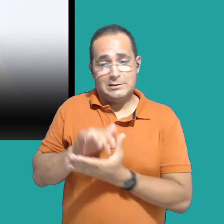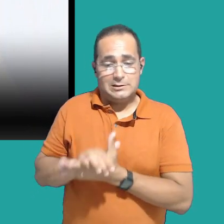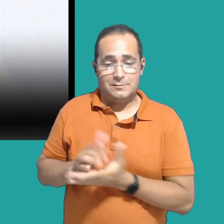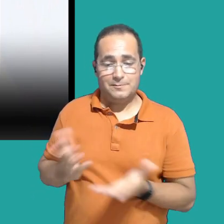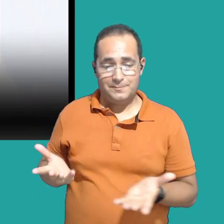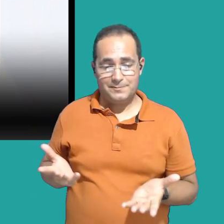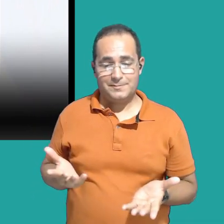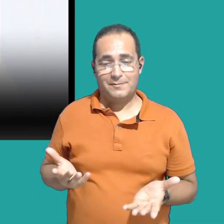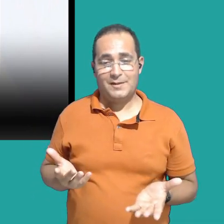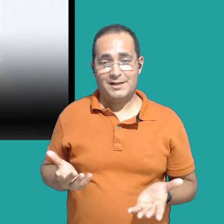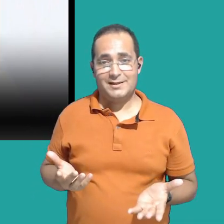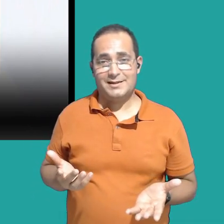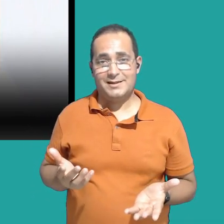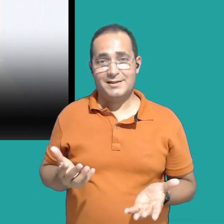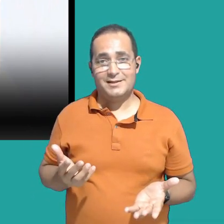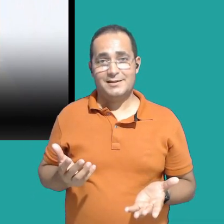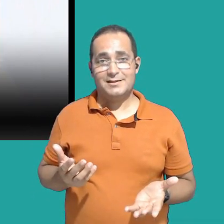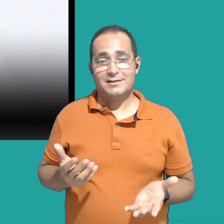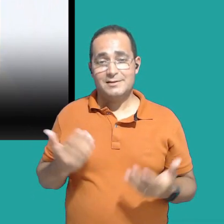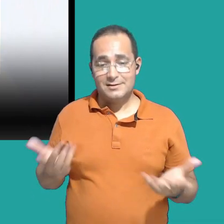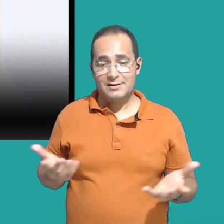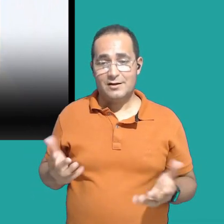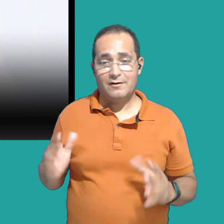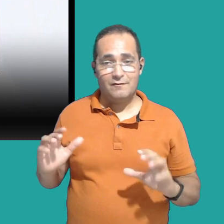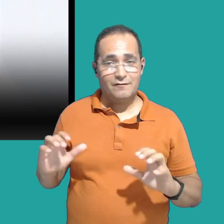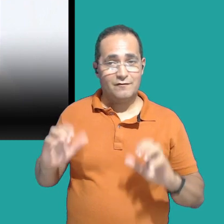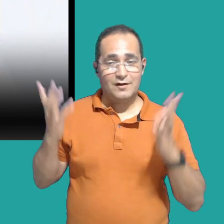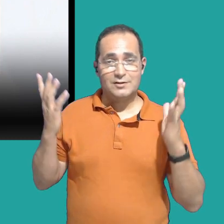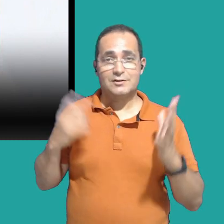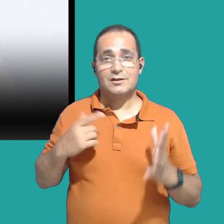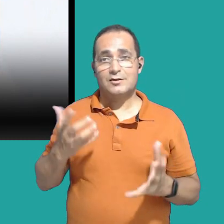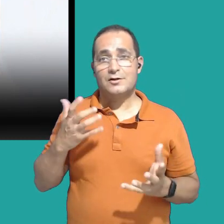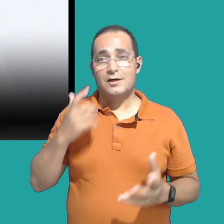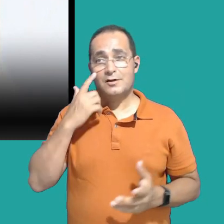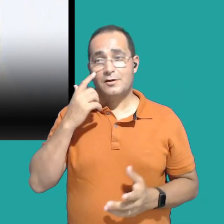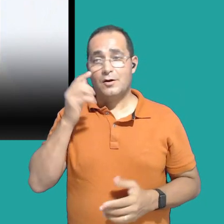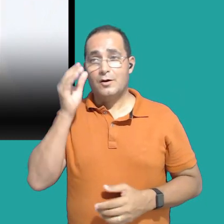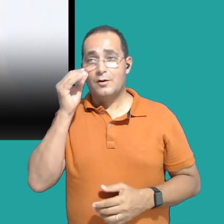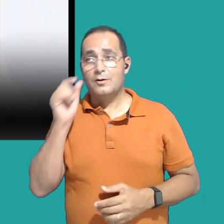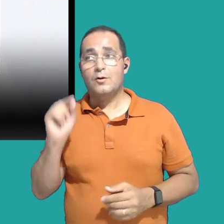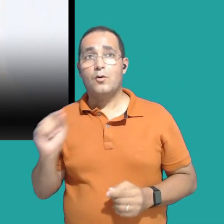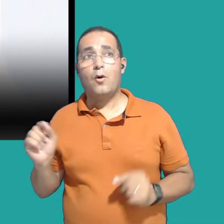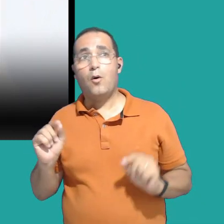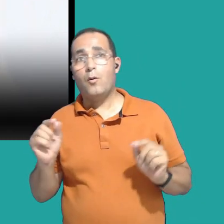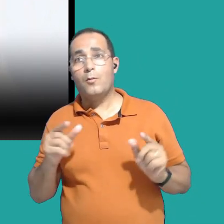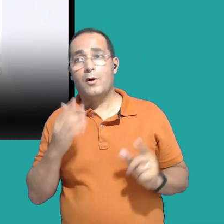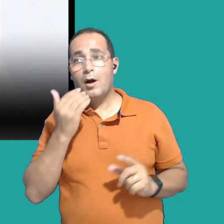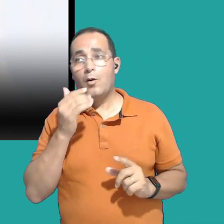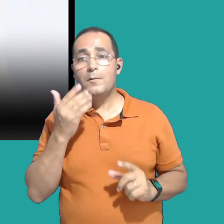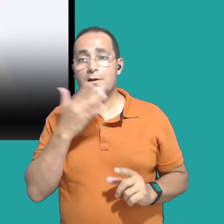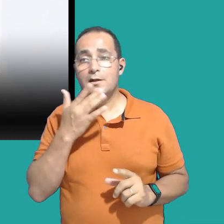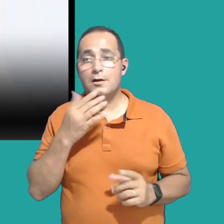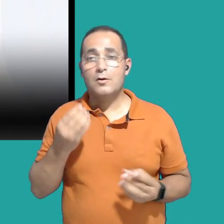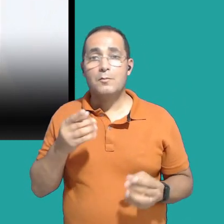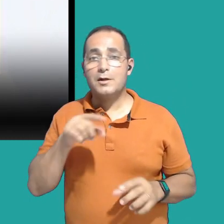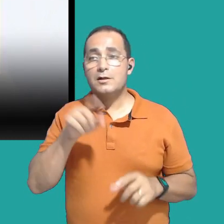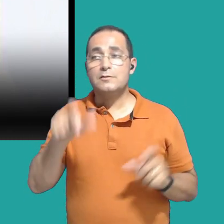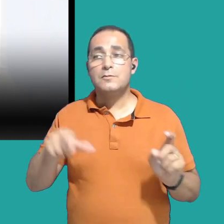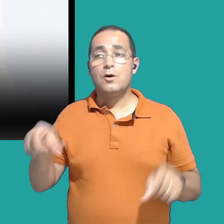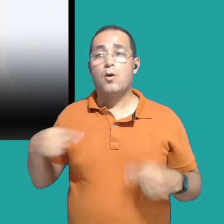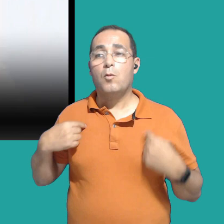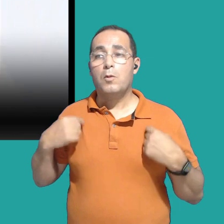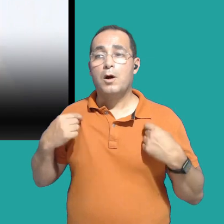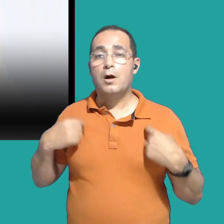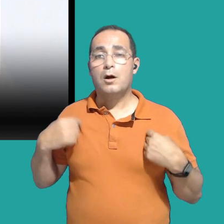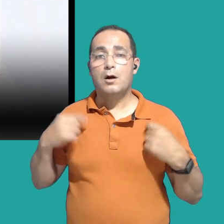né? Mas gente, um casamento. Eu sou curiosa com qualquer festa. Quando eu estou em qualquer festa, eu assim, mas como é que tá a decoração? Como é